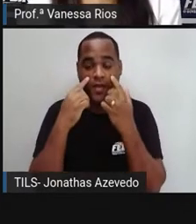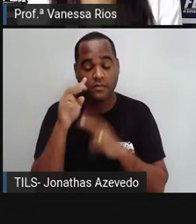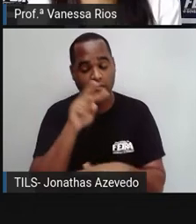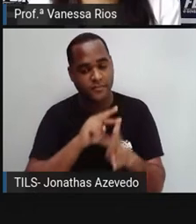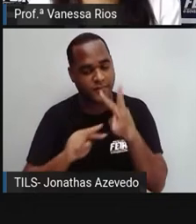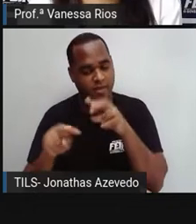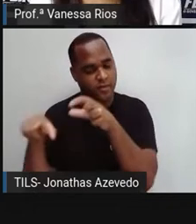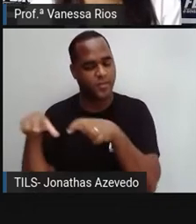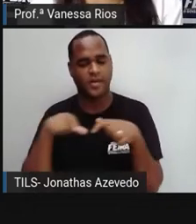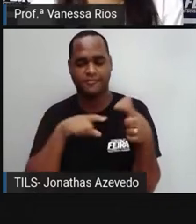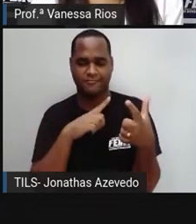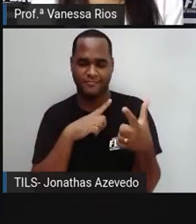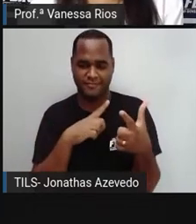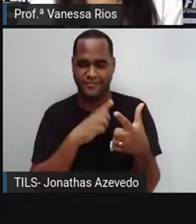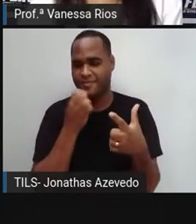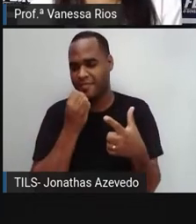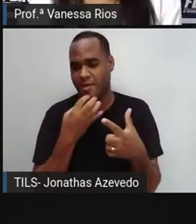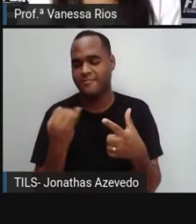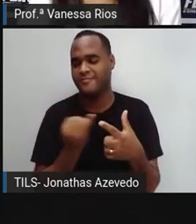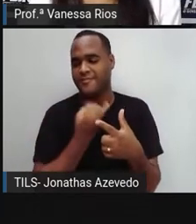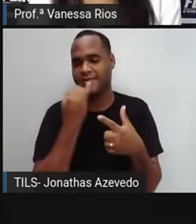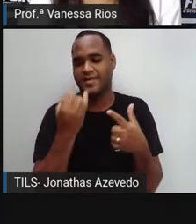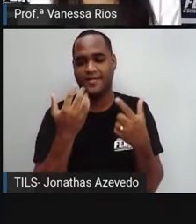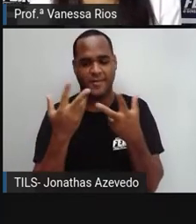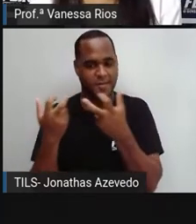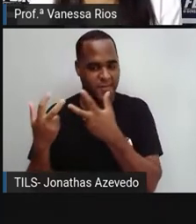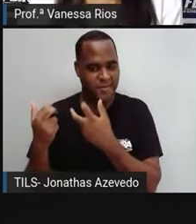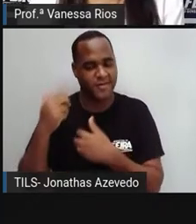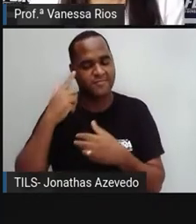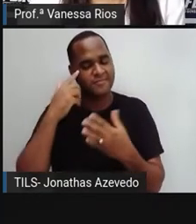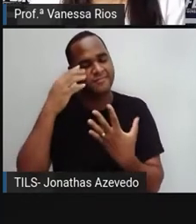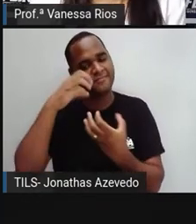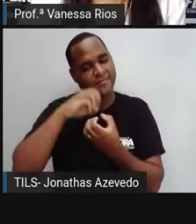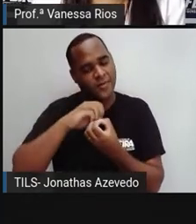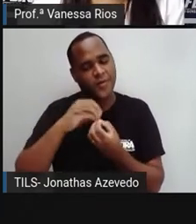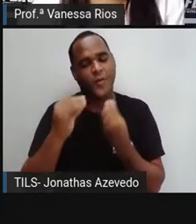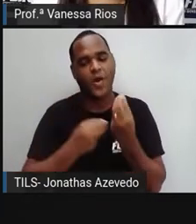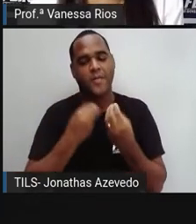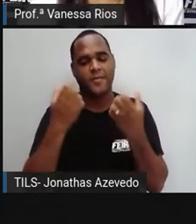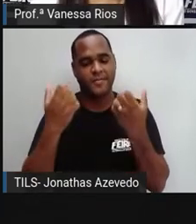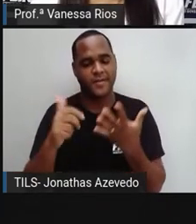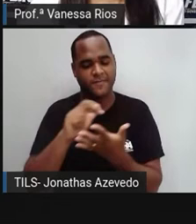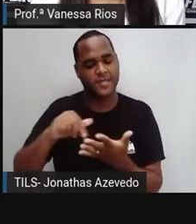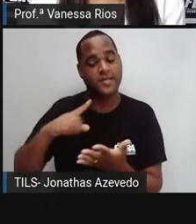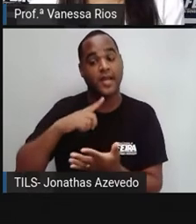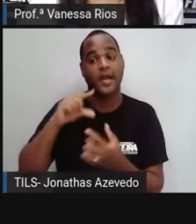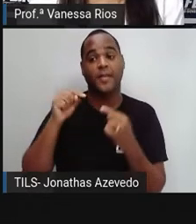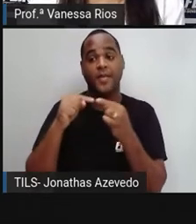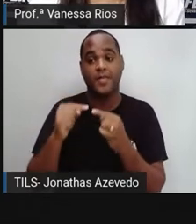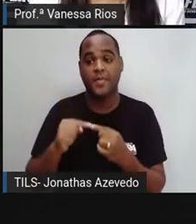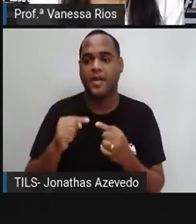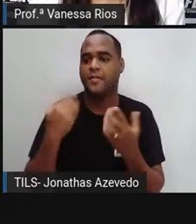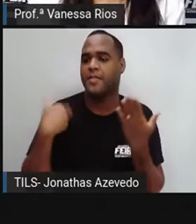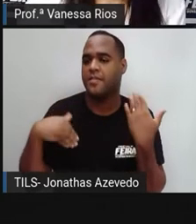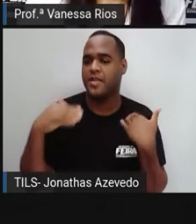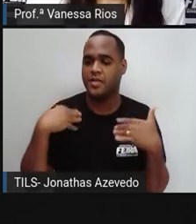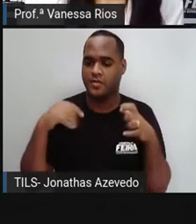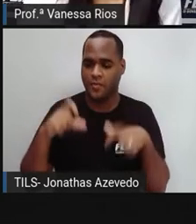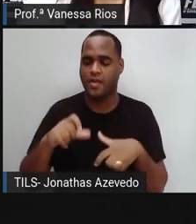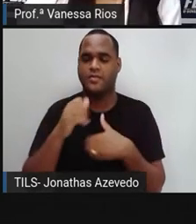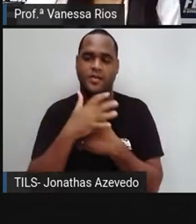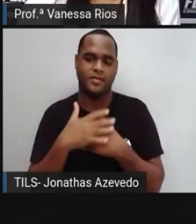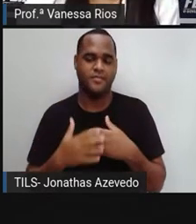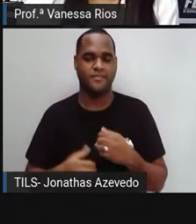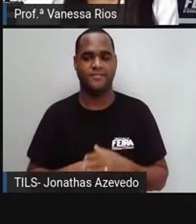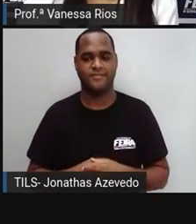do lugar também. E aí é bem interessante a gente observar como uma opção para passear na nossa cidade.